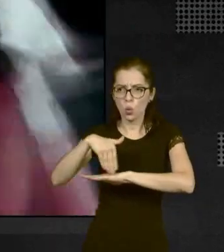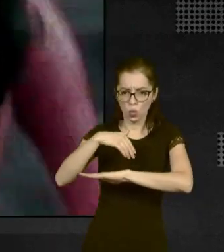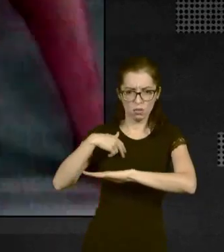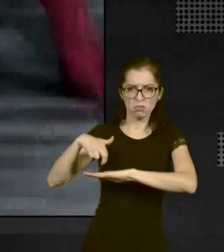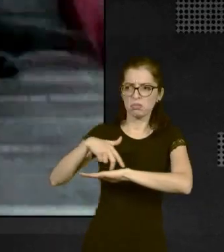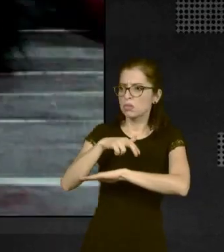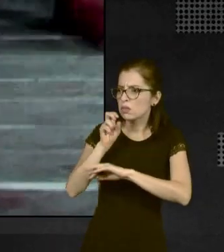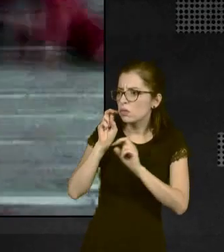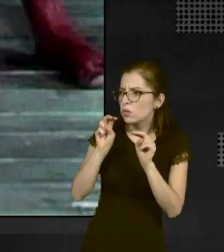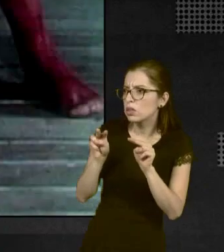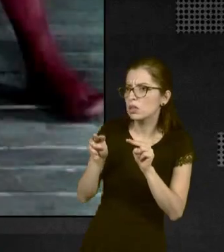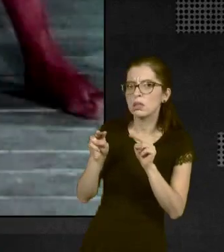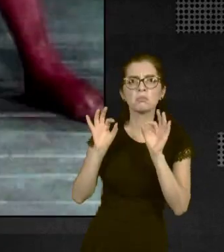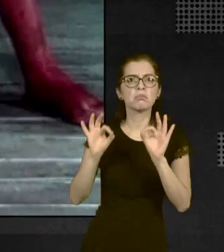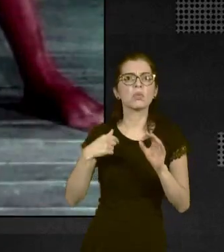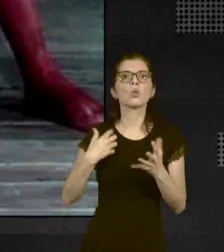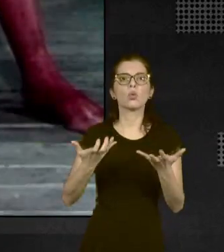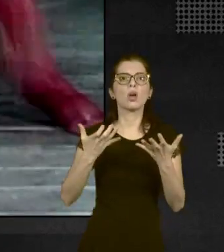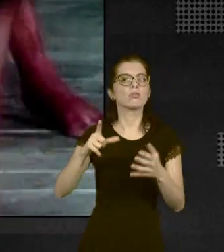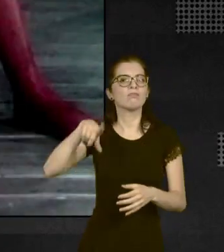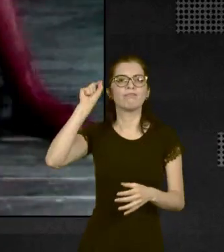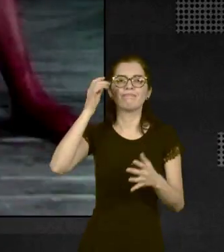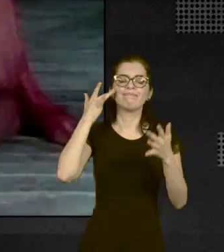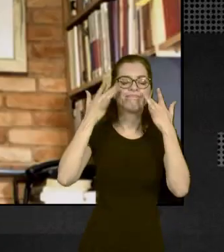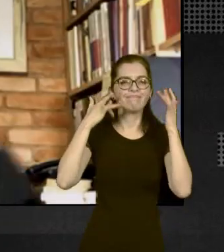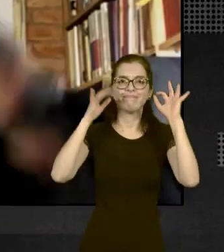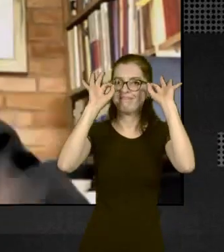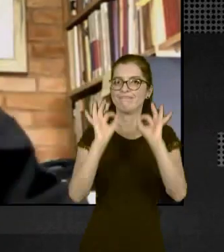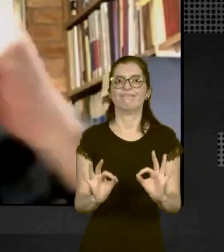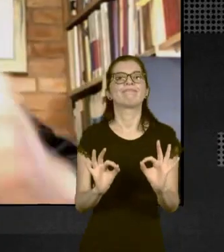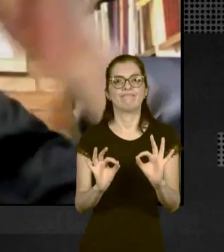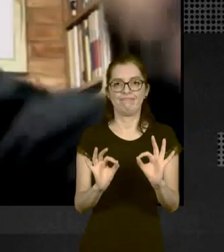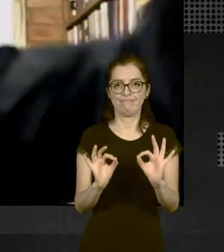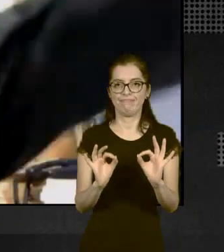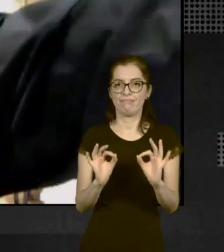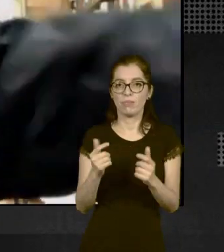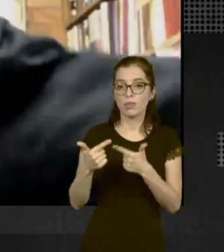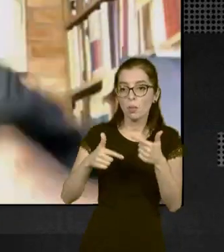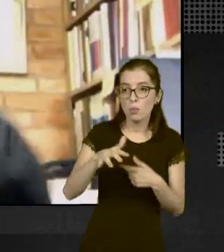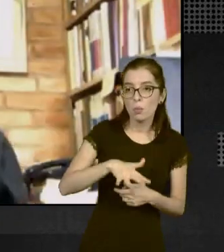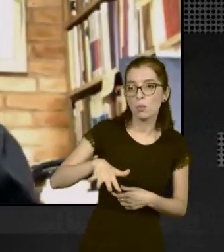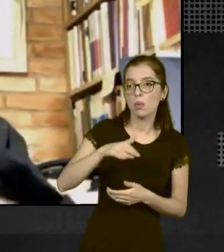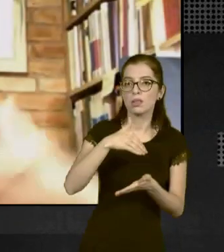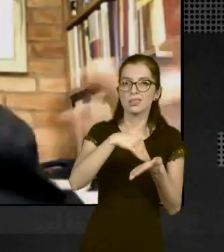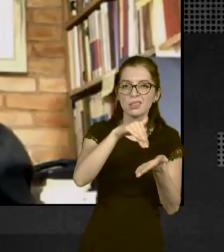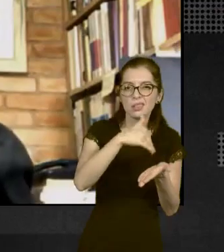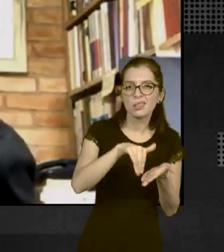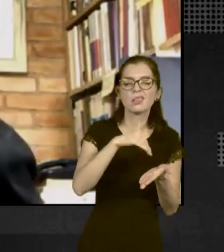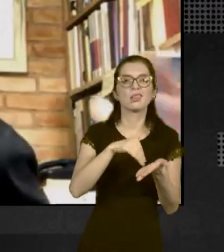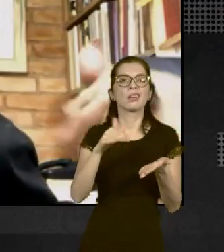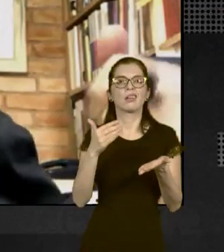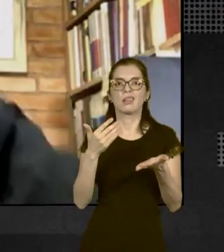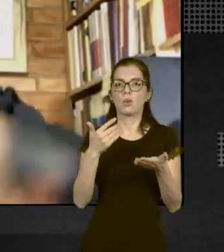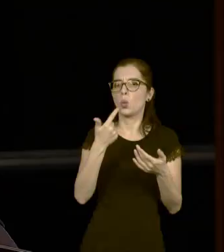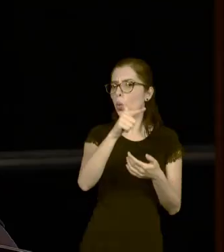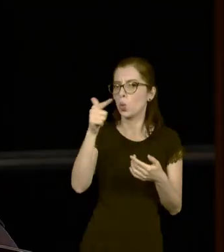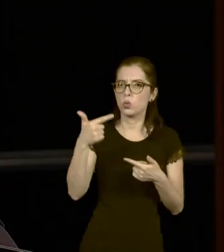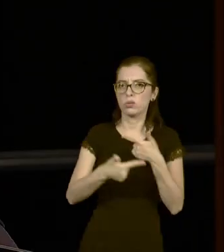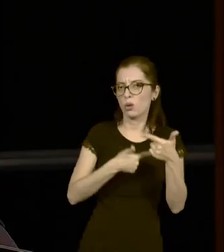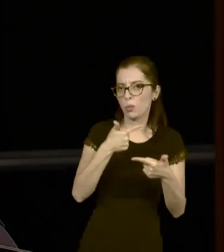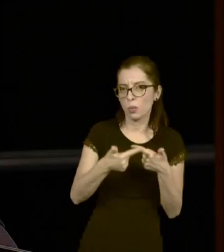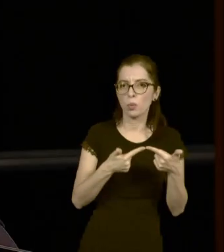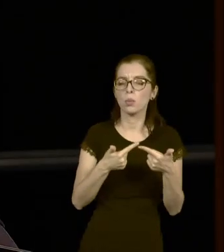da minha vida. Porque até então eu trabalhava na Secretaria de Cultura, eu dava aula, eu fui um cara que... Eu fiz o